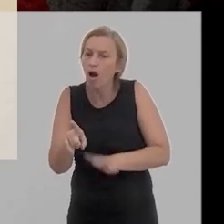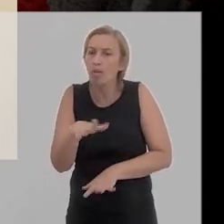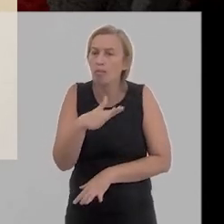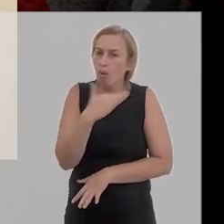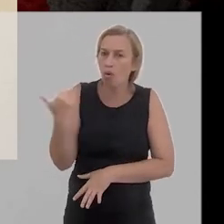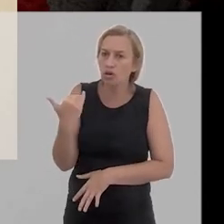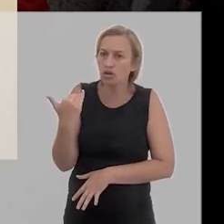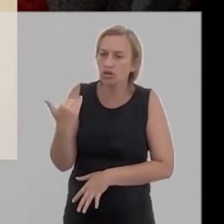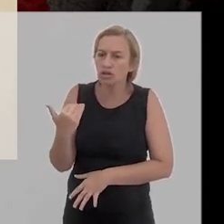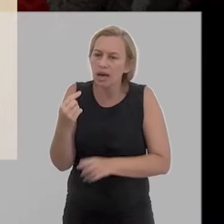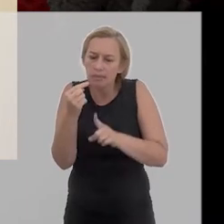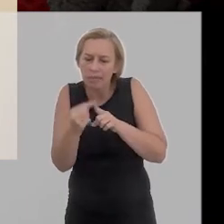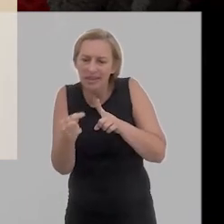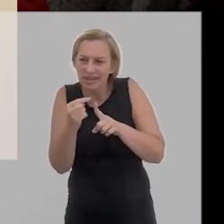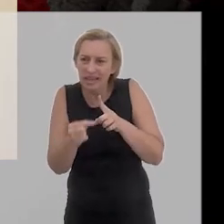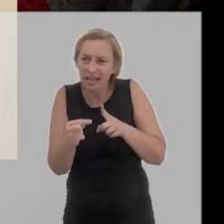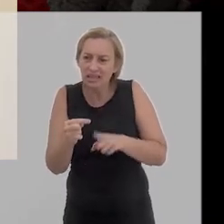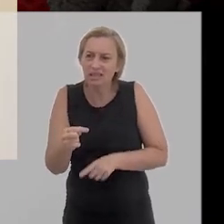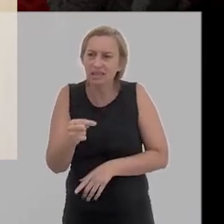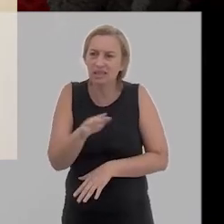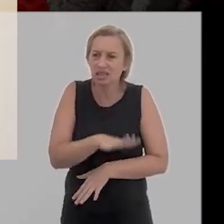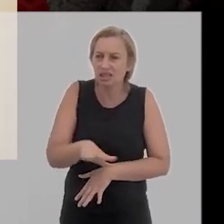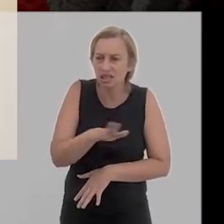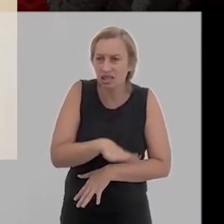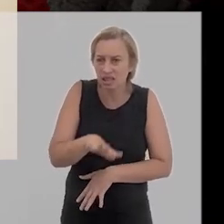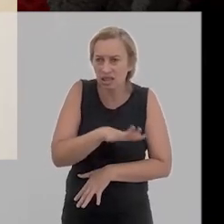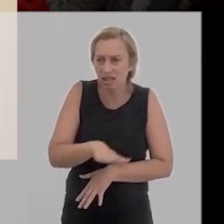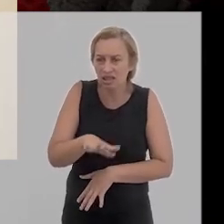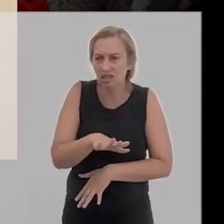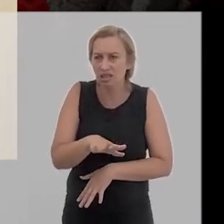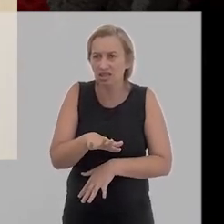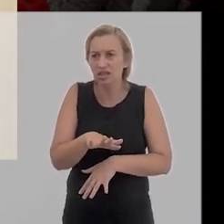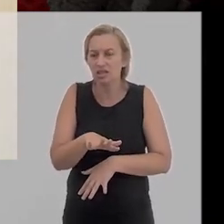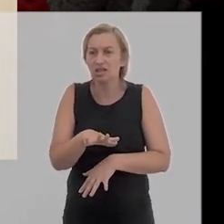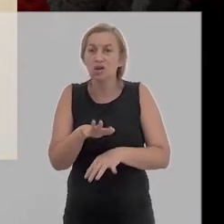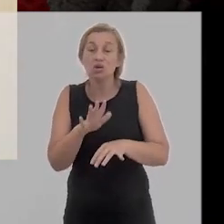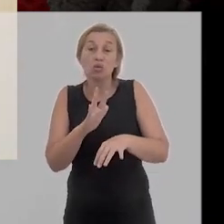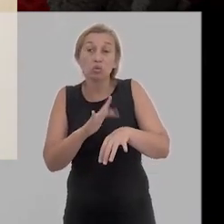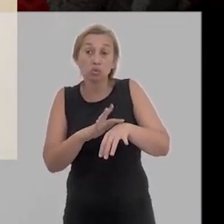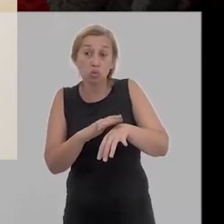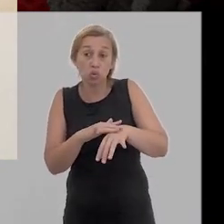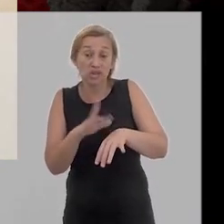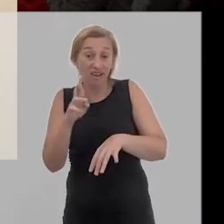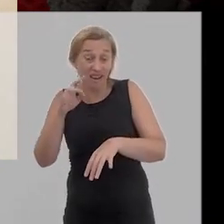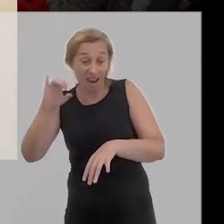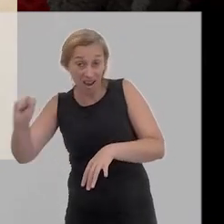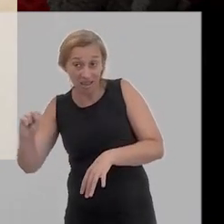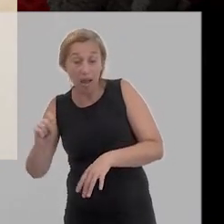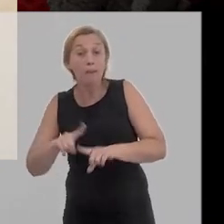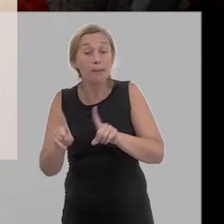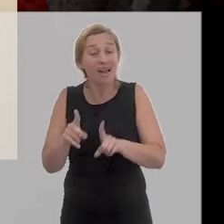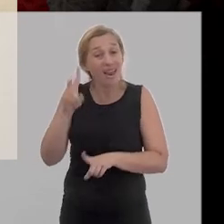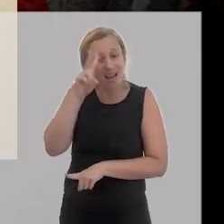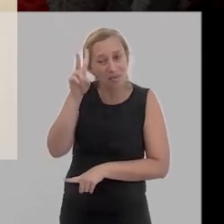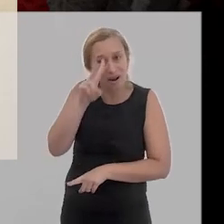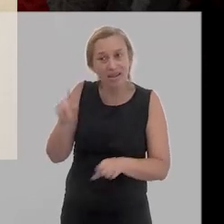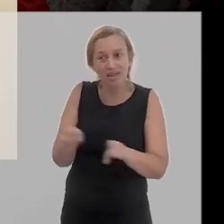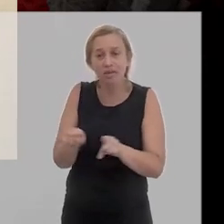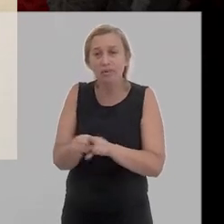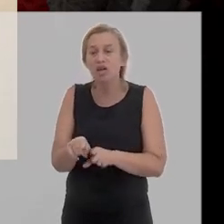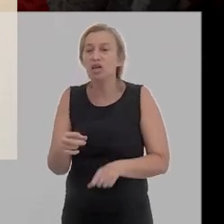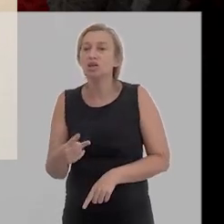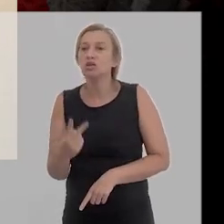for analisar os óbitos, 1/3 desses óbitos foram em crianças com doenças de base. Mas a gente também tem